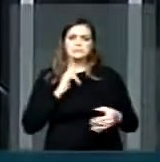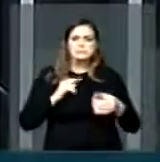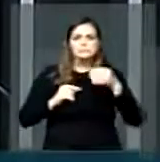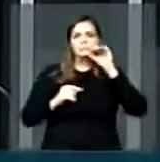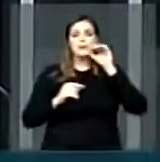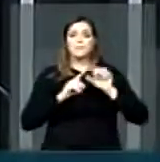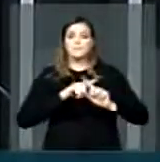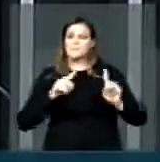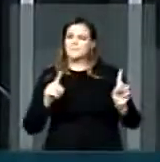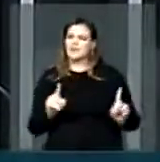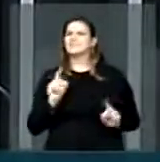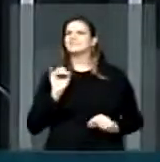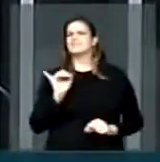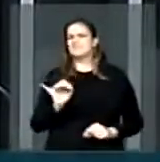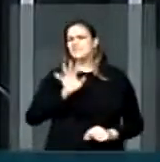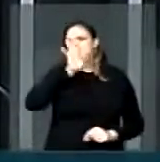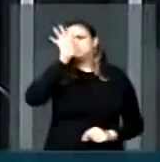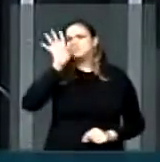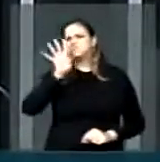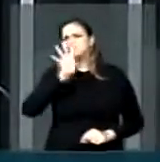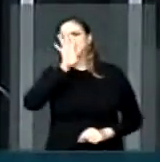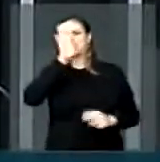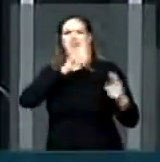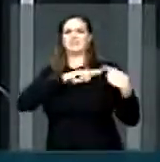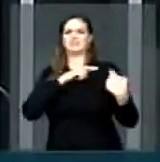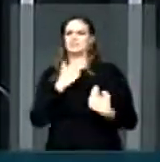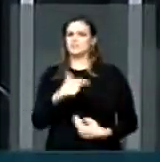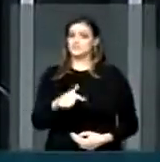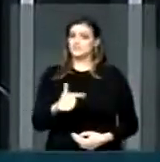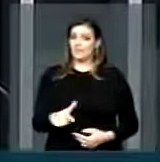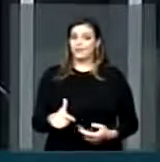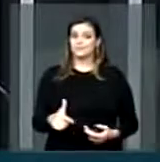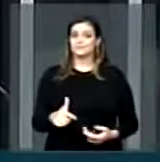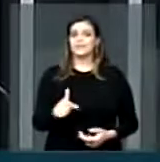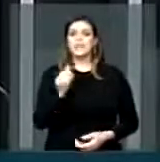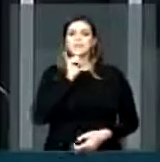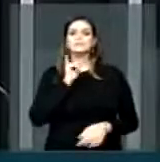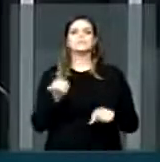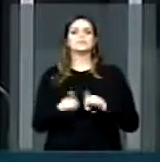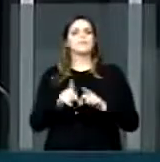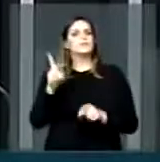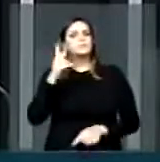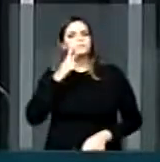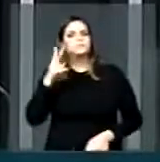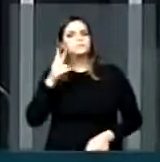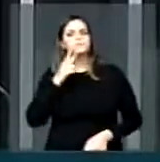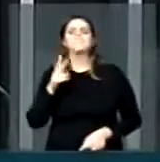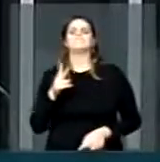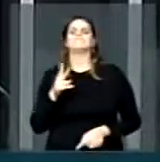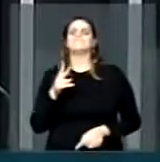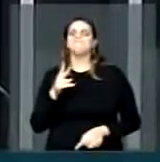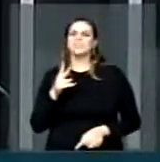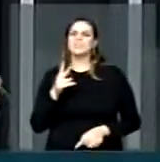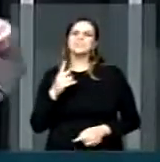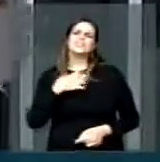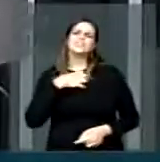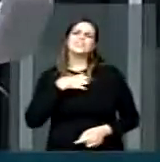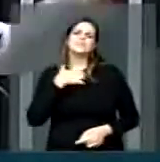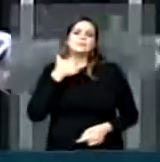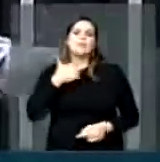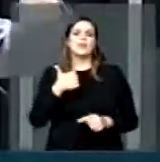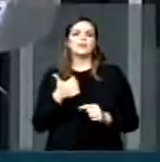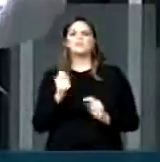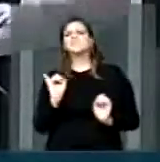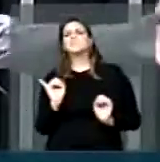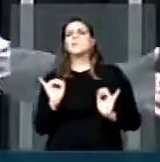se beber de uma maneira irresponsável, como também o tabagismo, fumar, que é uma coisa boa quando você não tem o